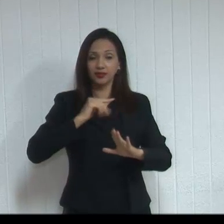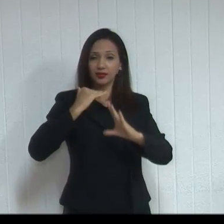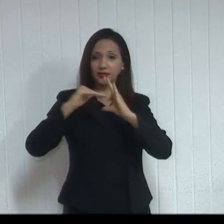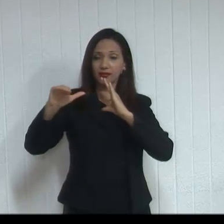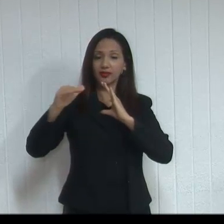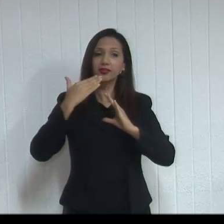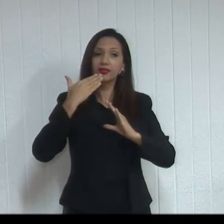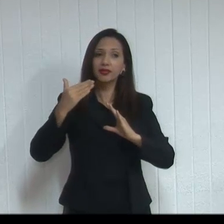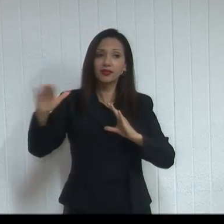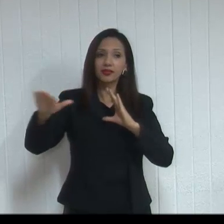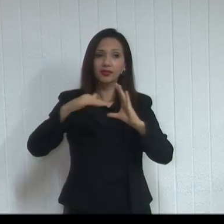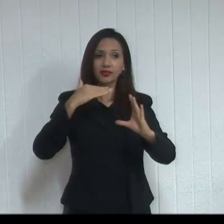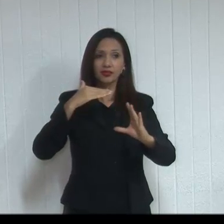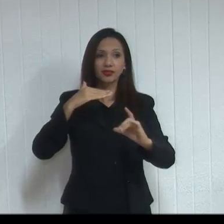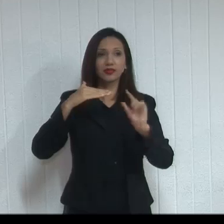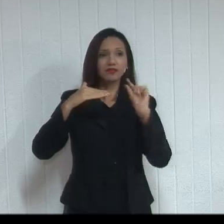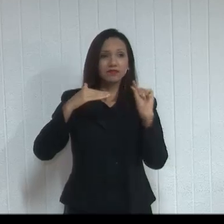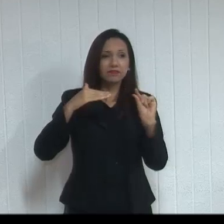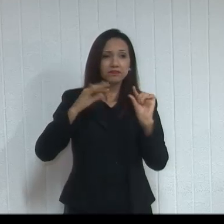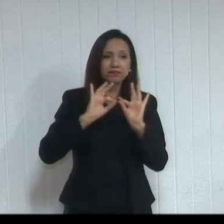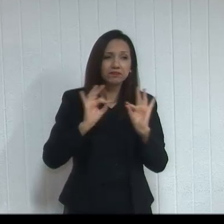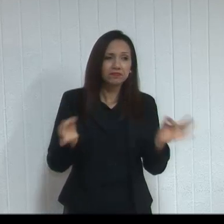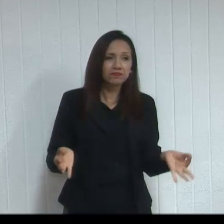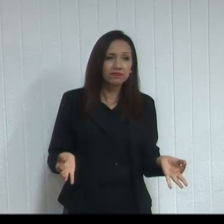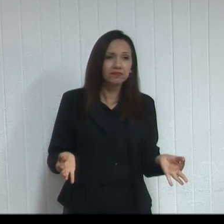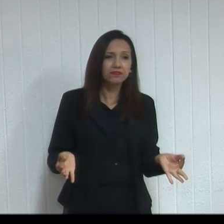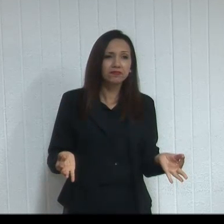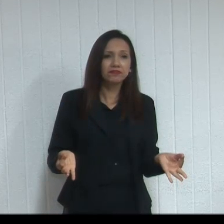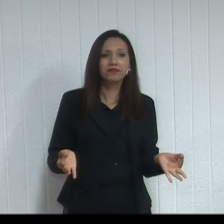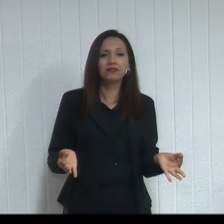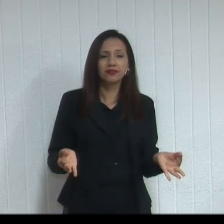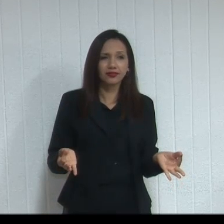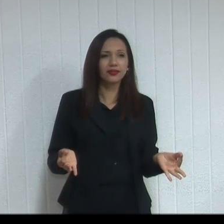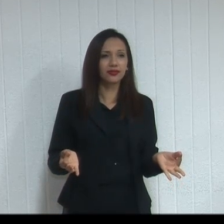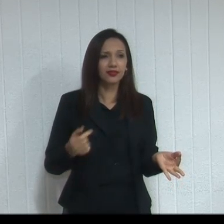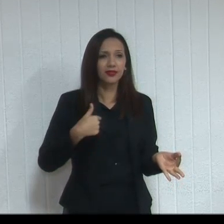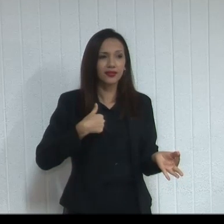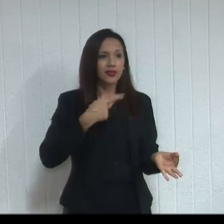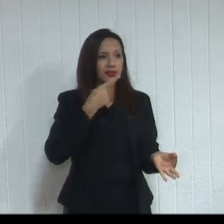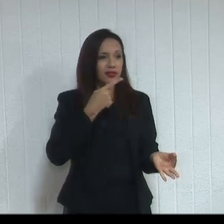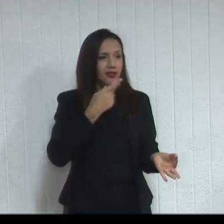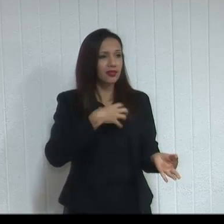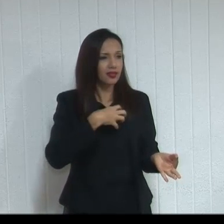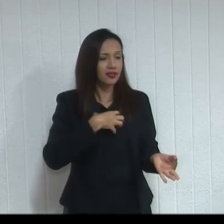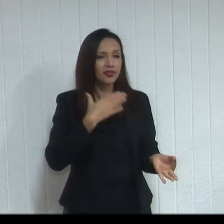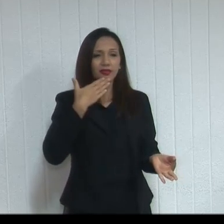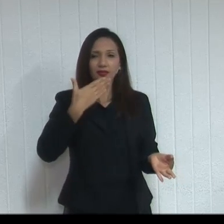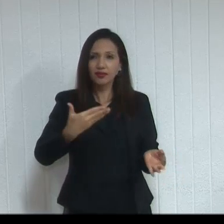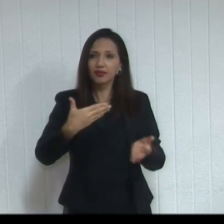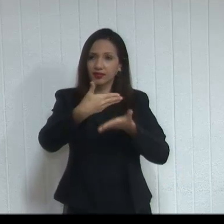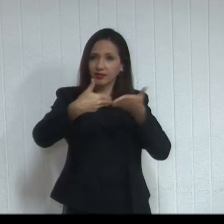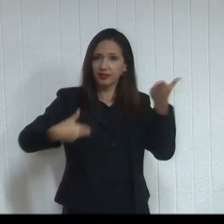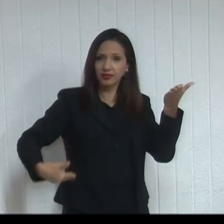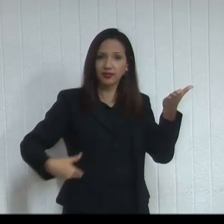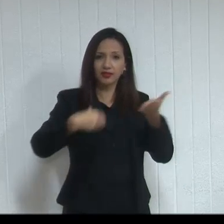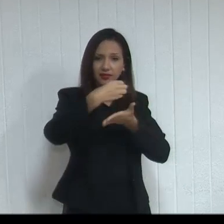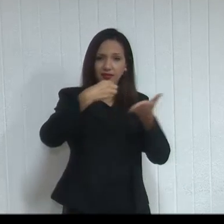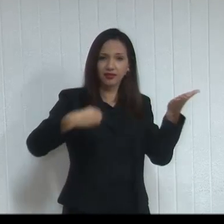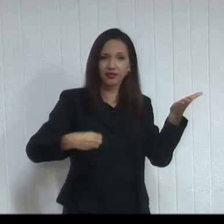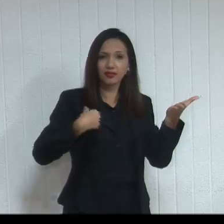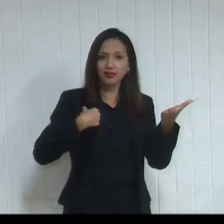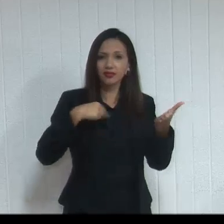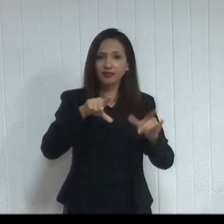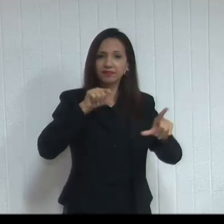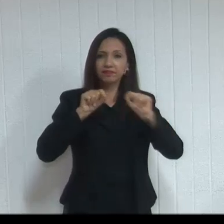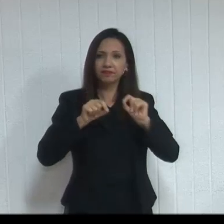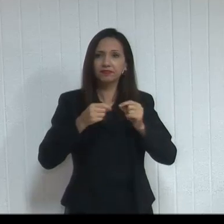mim, ela é no mínimo infantil. Por que eu estou falando isso? Porque quando eu pedi o impacto orçamentário, é para decidir em cima de